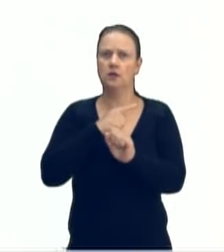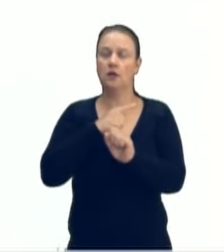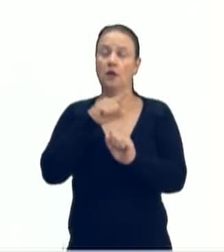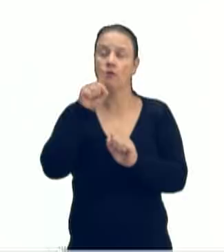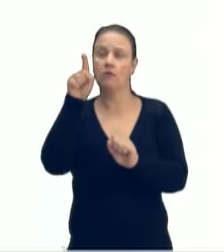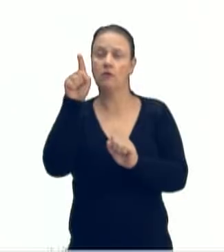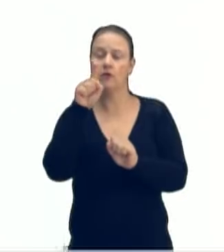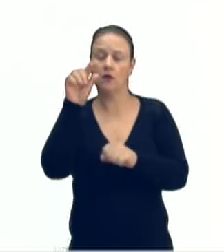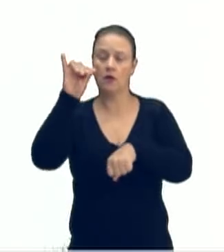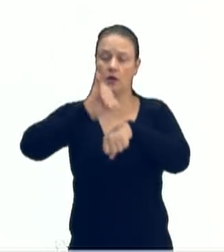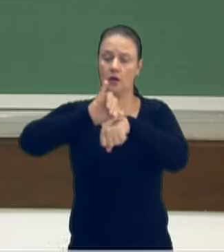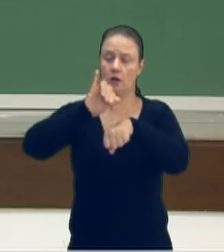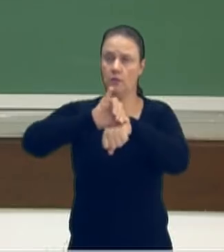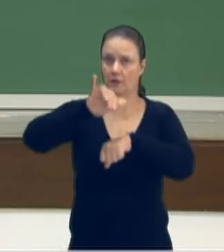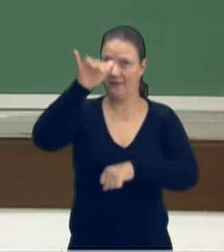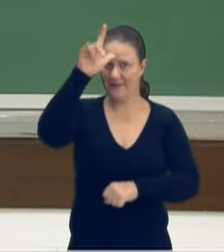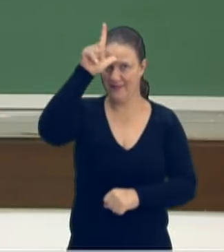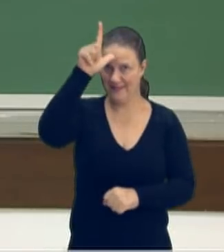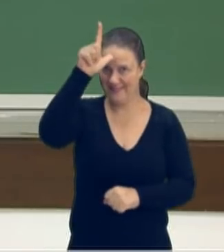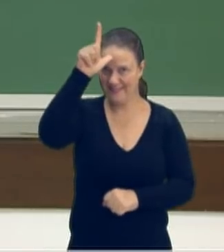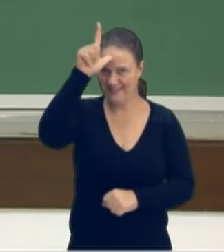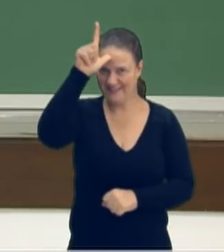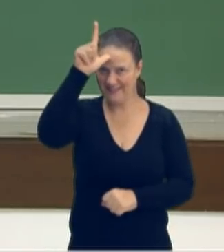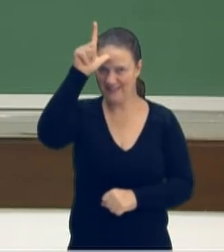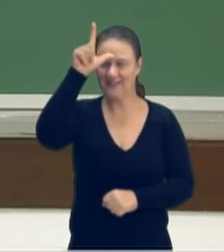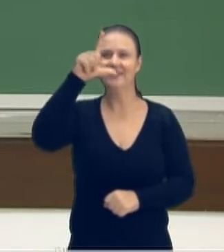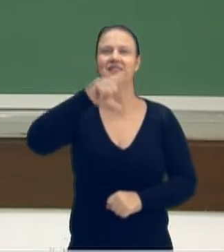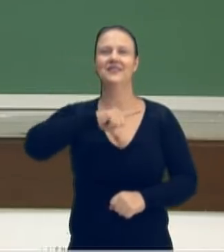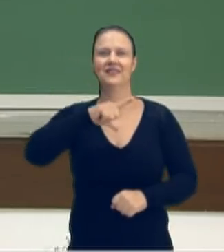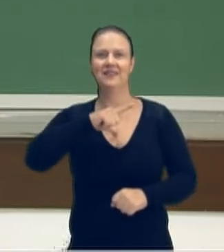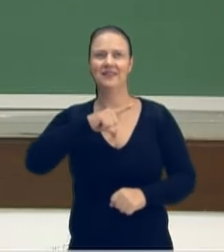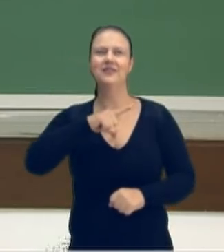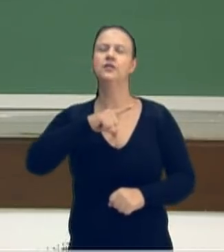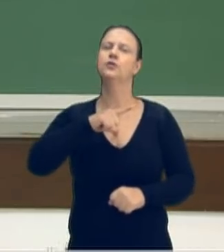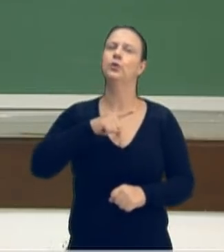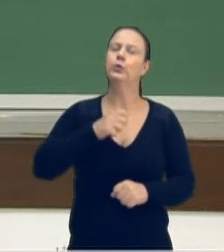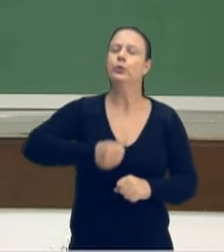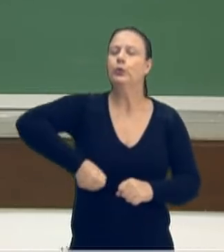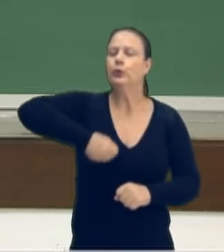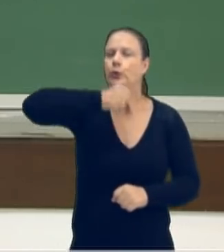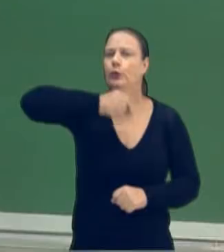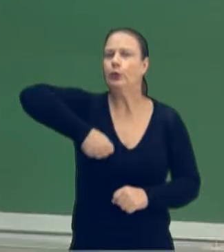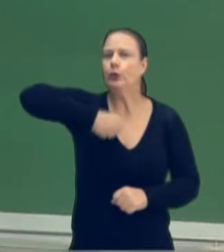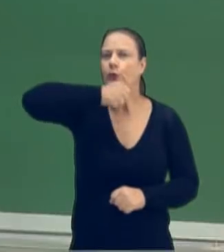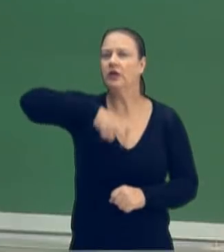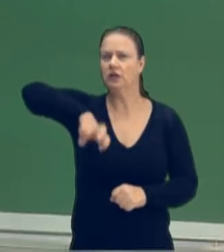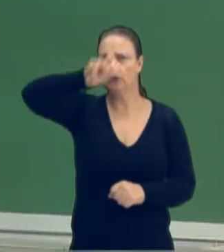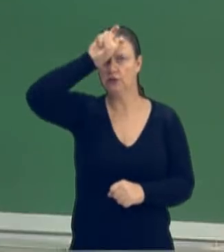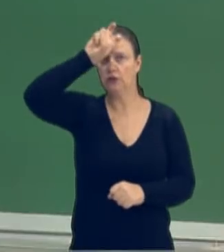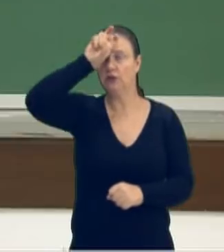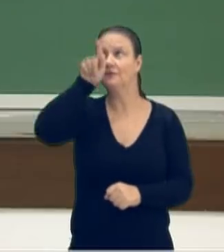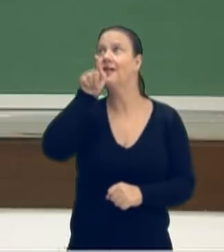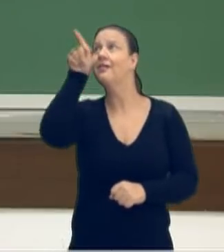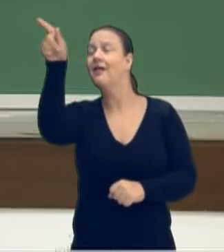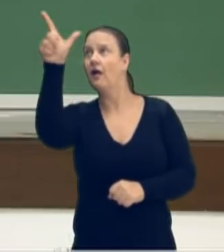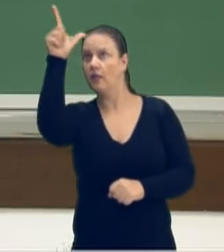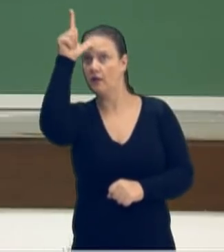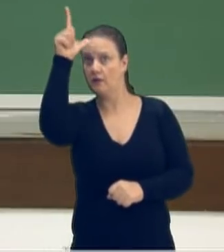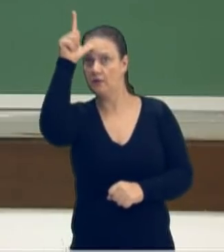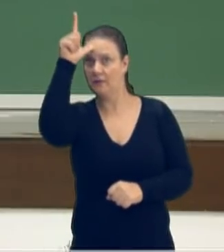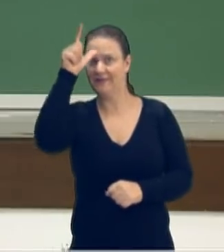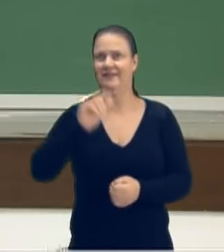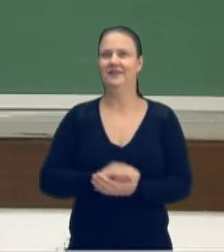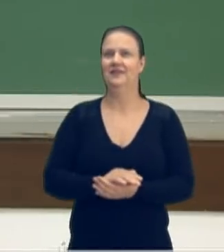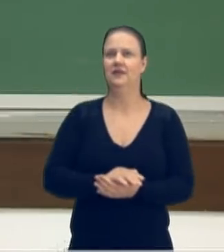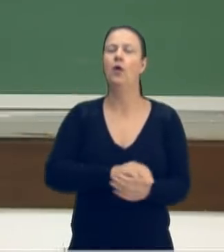Berlim, capital da Alemanha. Olha lá, uma peça do Egito Antigo que está na Alemanha. Nós vamos ver